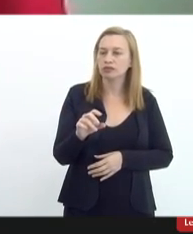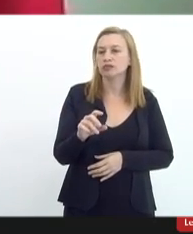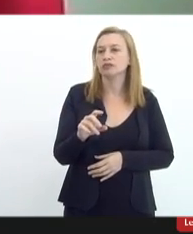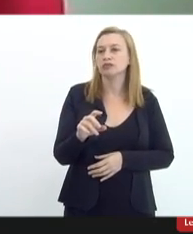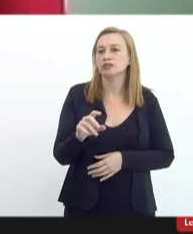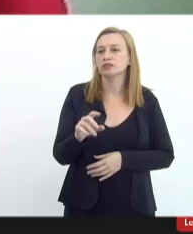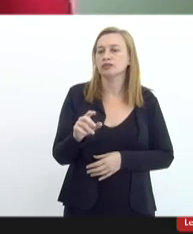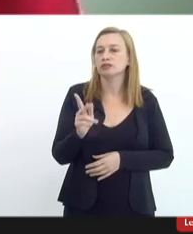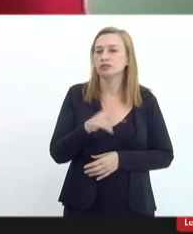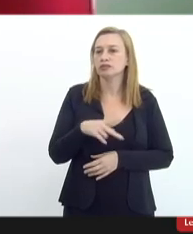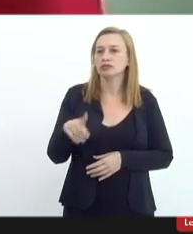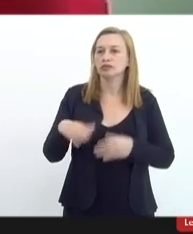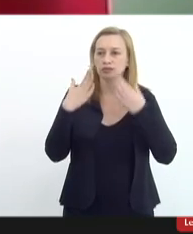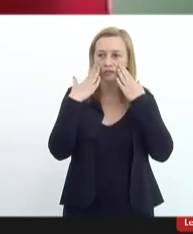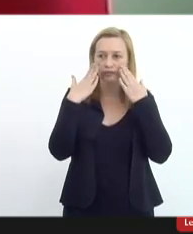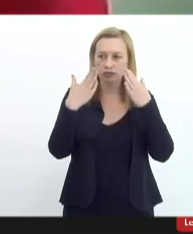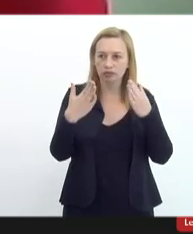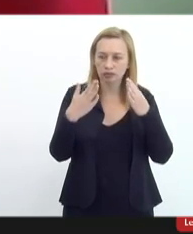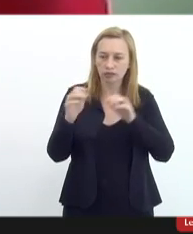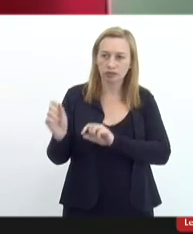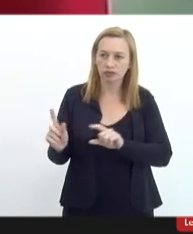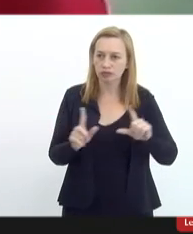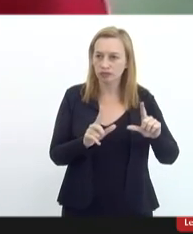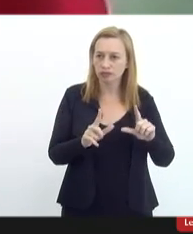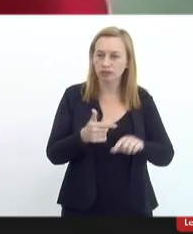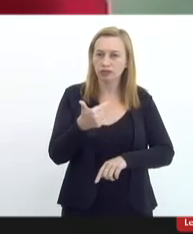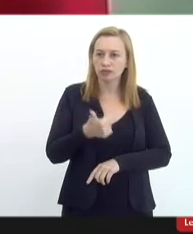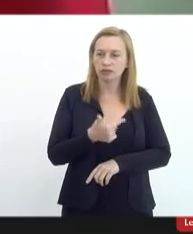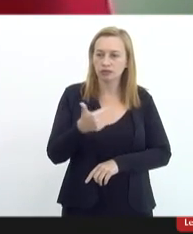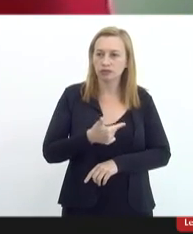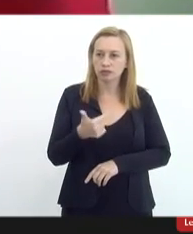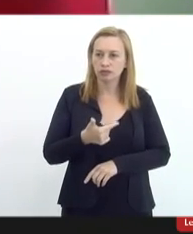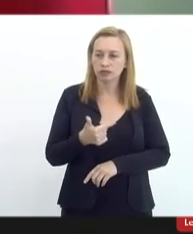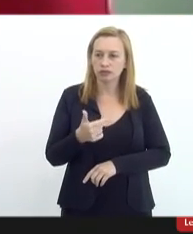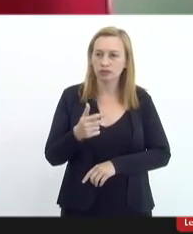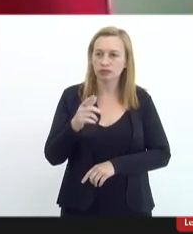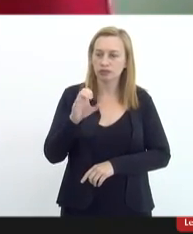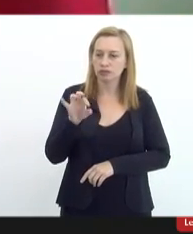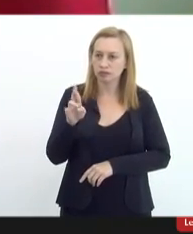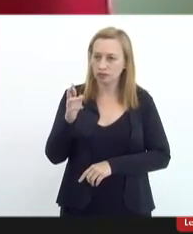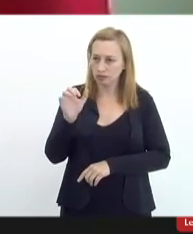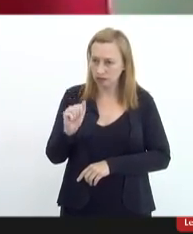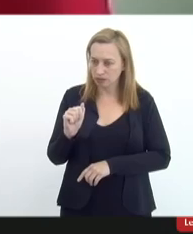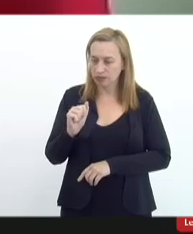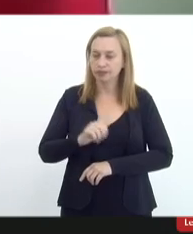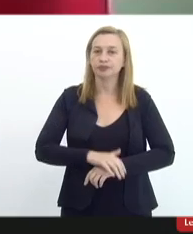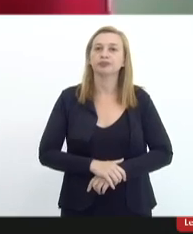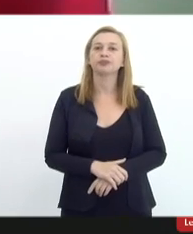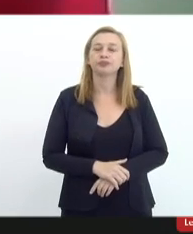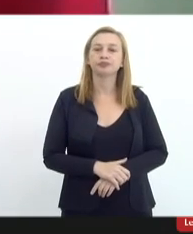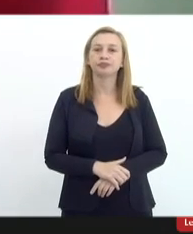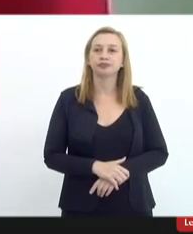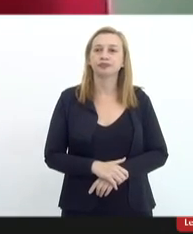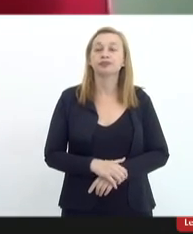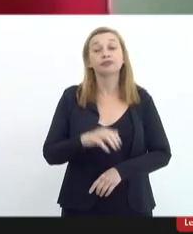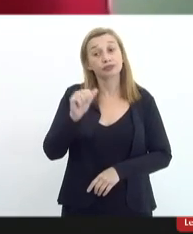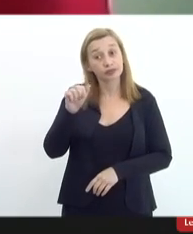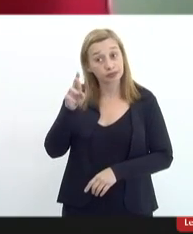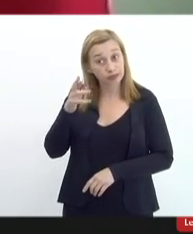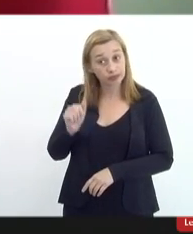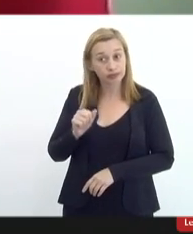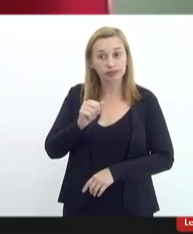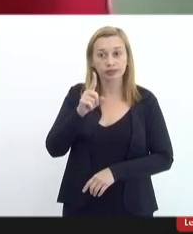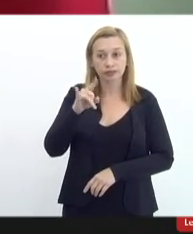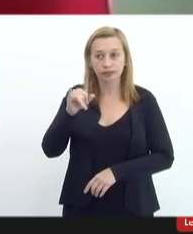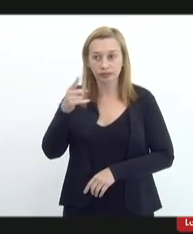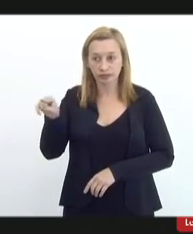pela professora, pela nossa segunda palestrante, professora Cristina Vital da Cunha. E a Adriana de Nanã, por